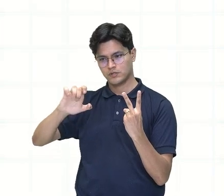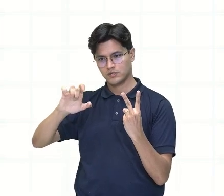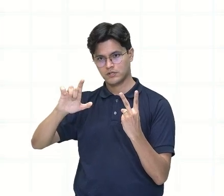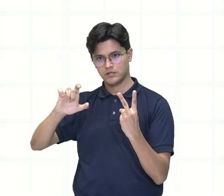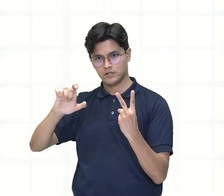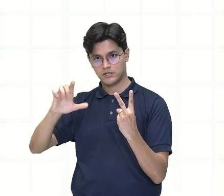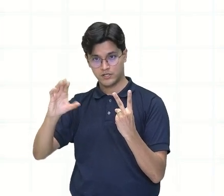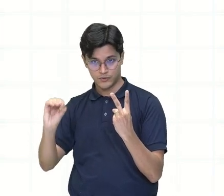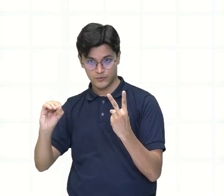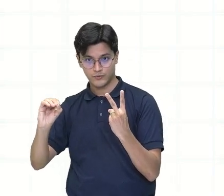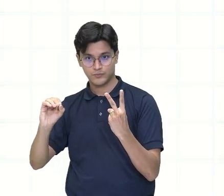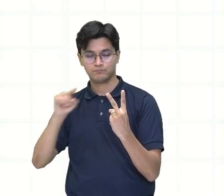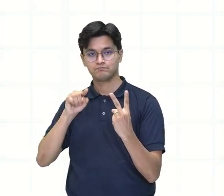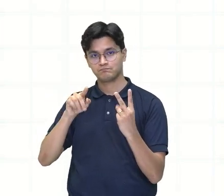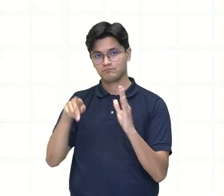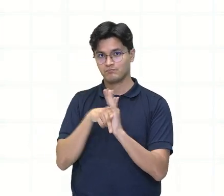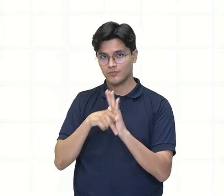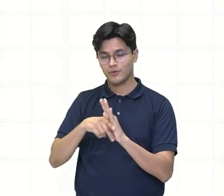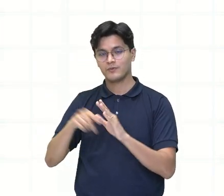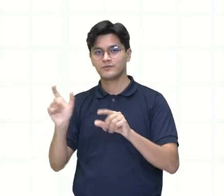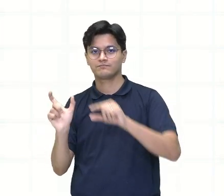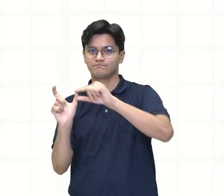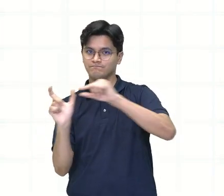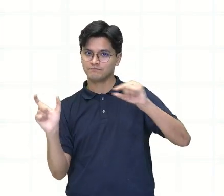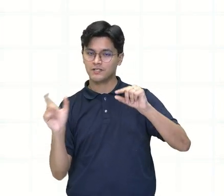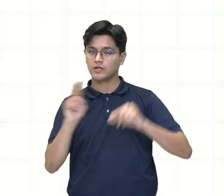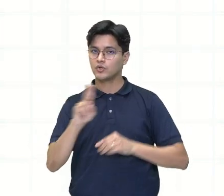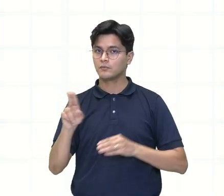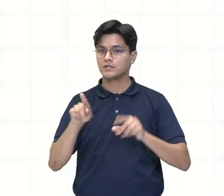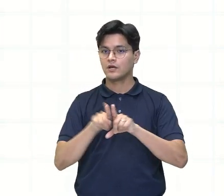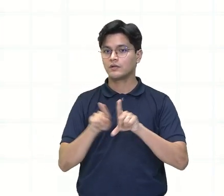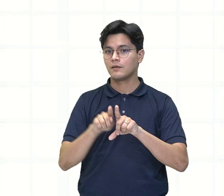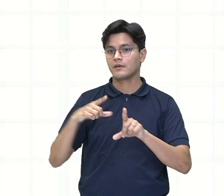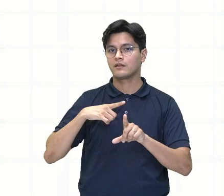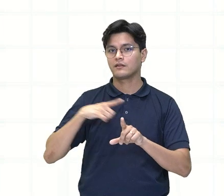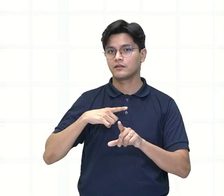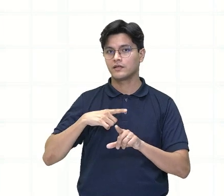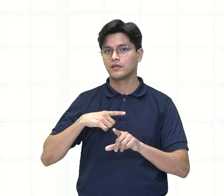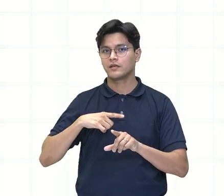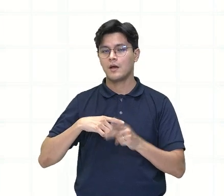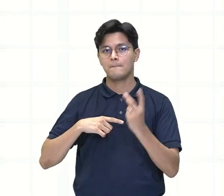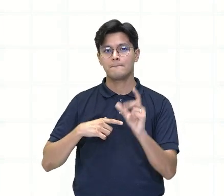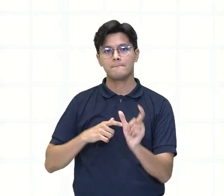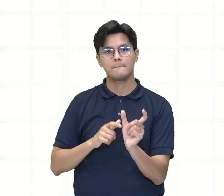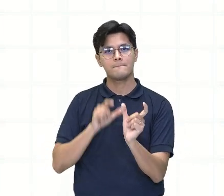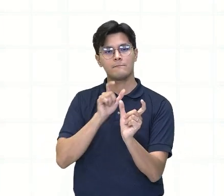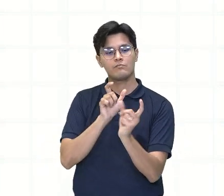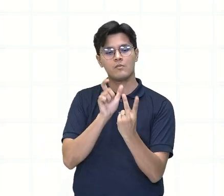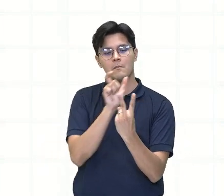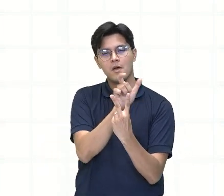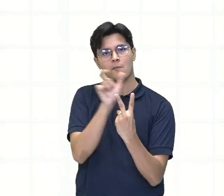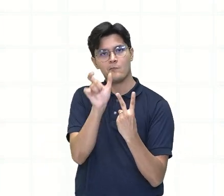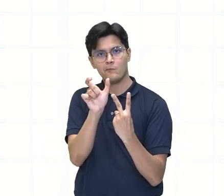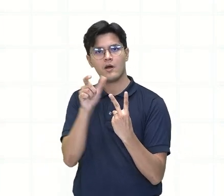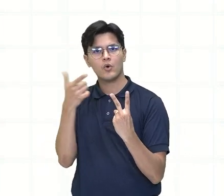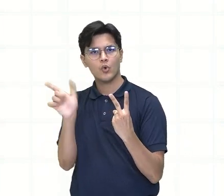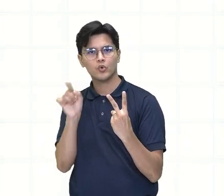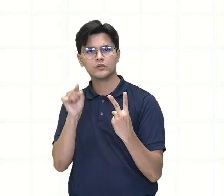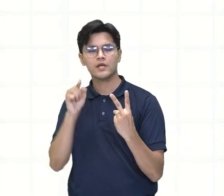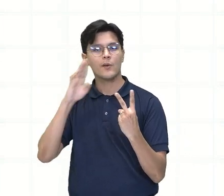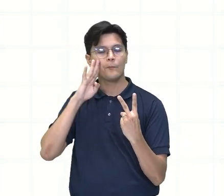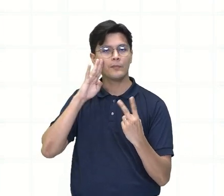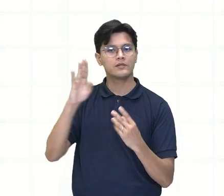do predicado nominal, e declararam ali que é um verbo de ação, núcleo do predicado verbal. João